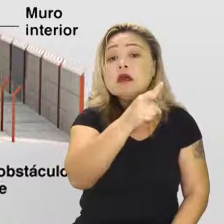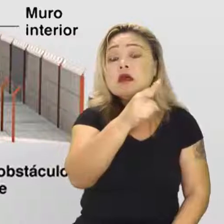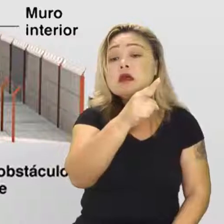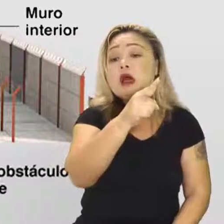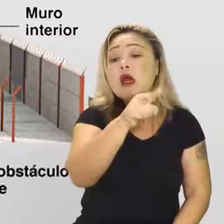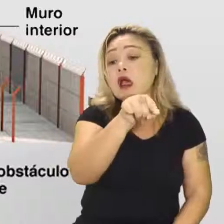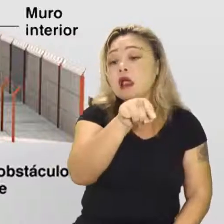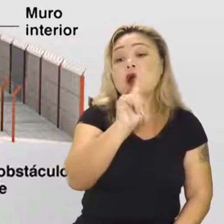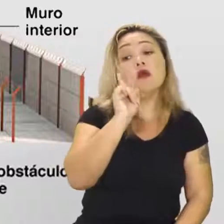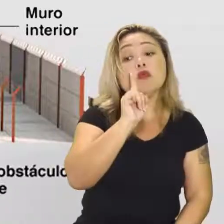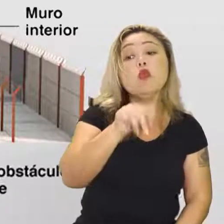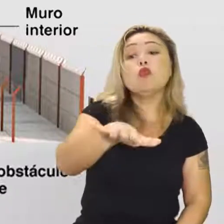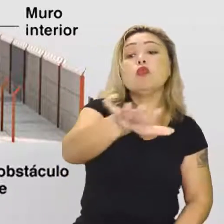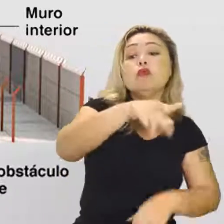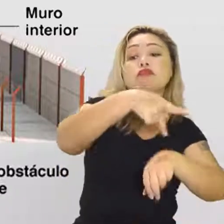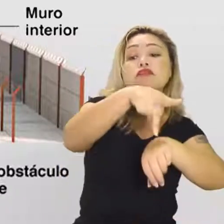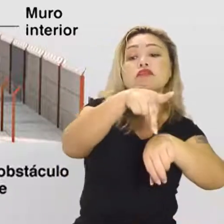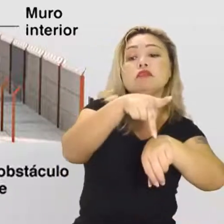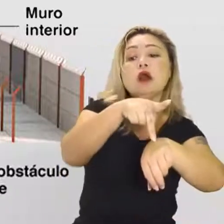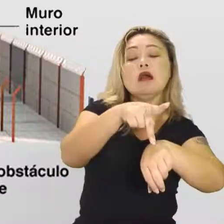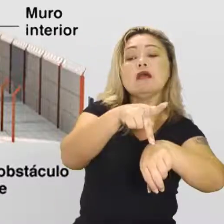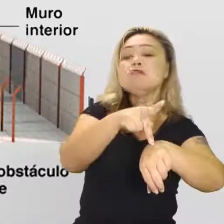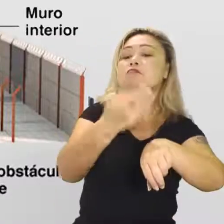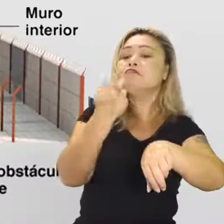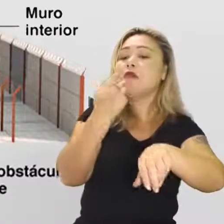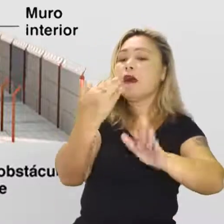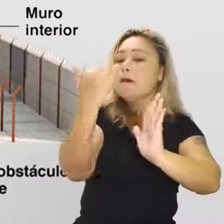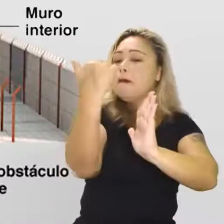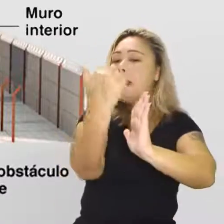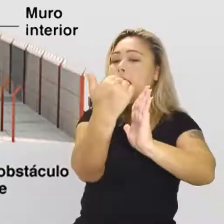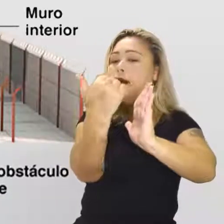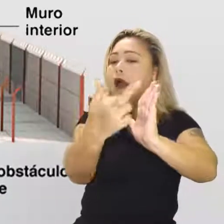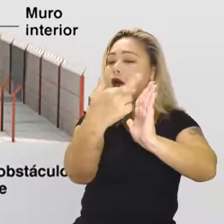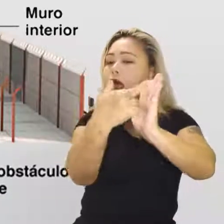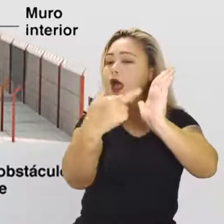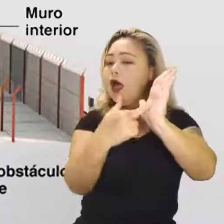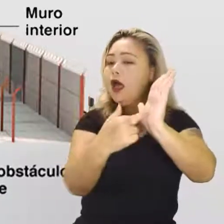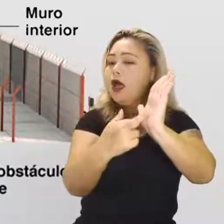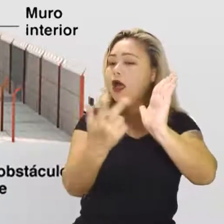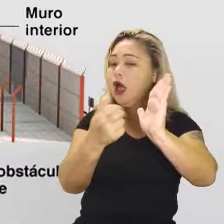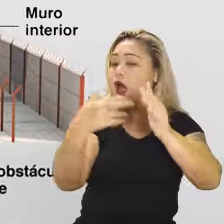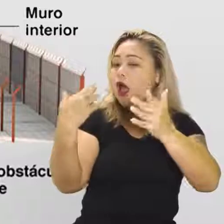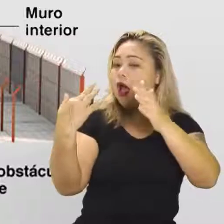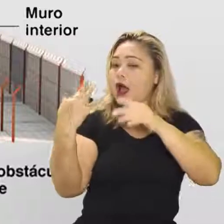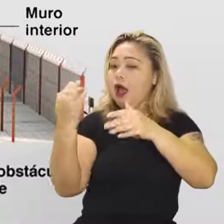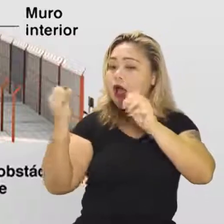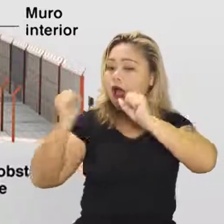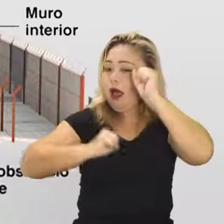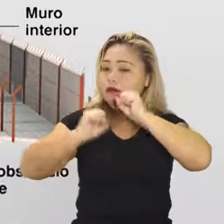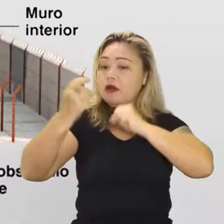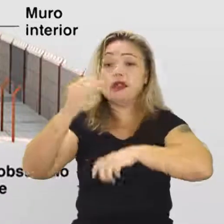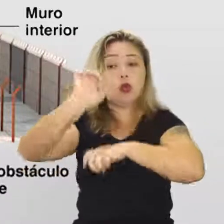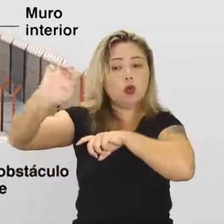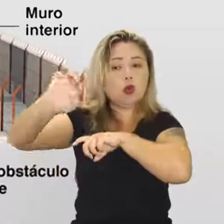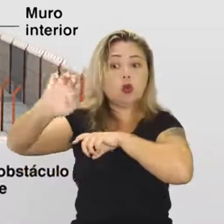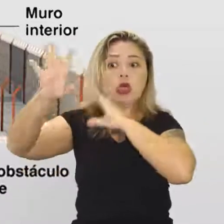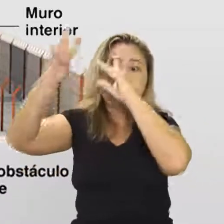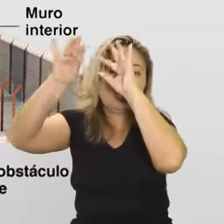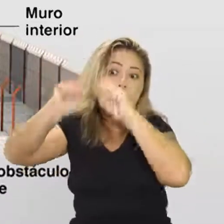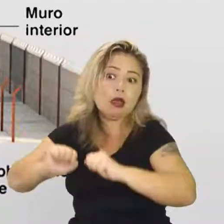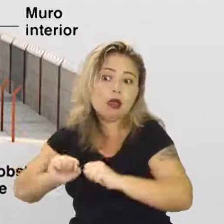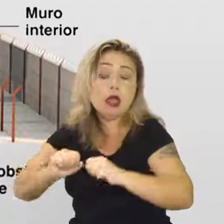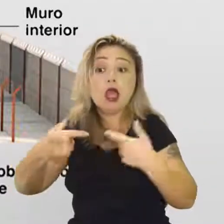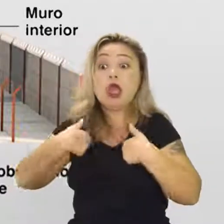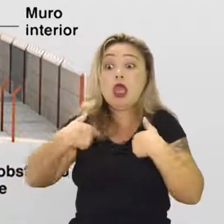isso, são eles que vão ditar as regras, são eles que vão dizer, olha, as fábricas de vocês da Europa foram destruídas,